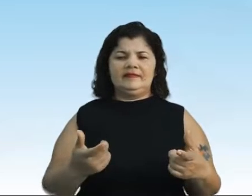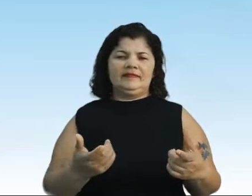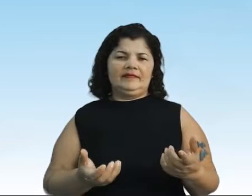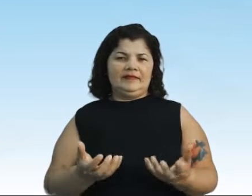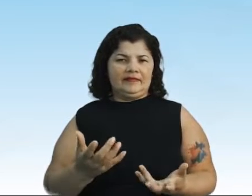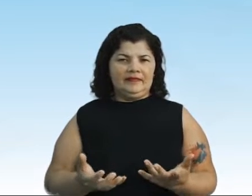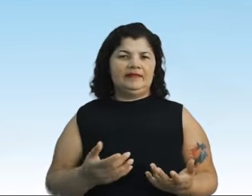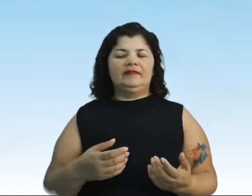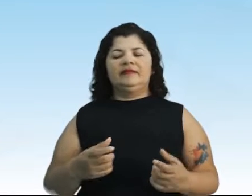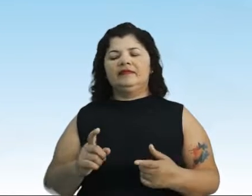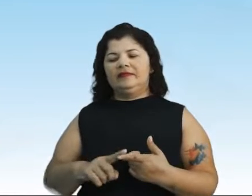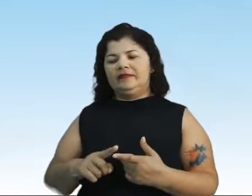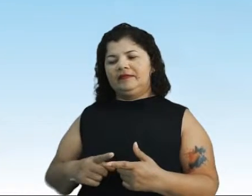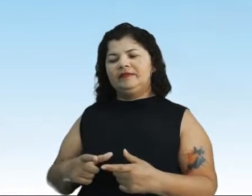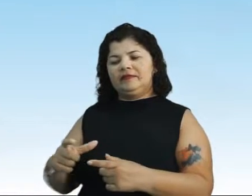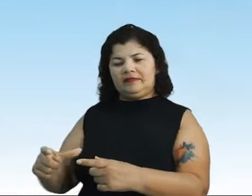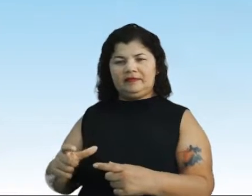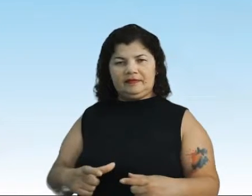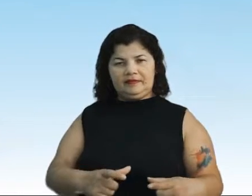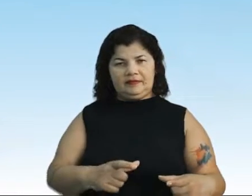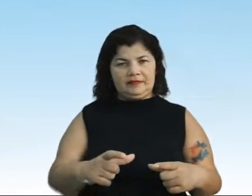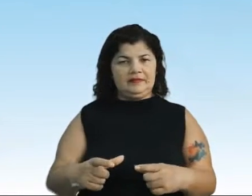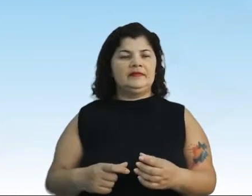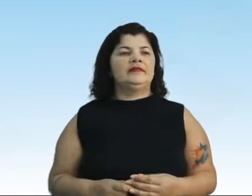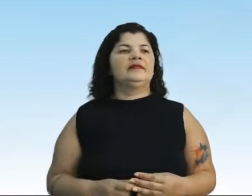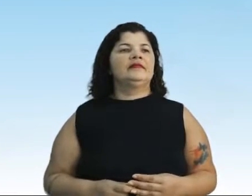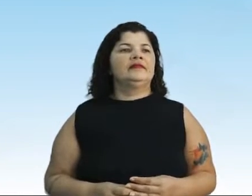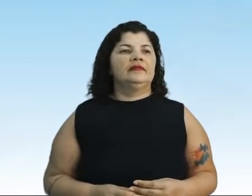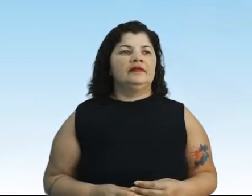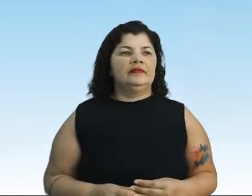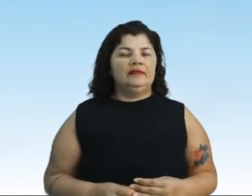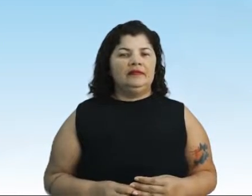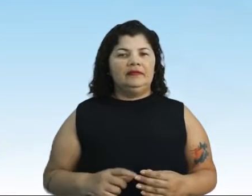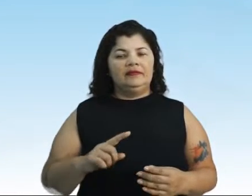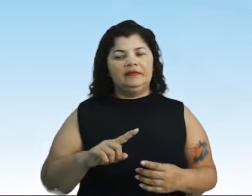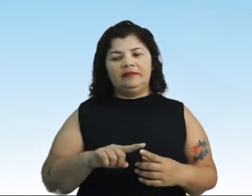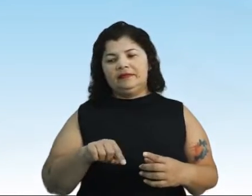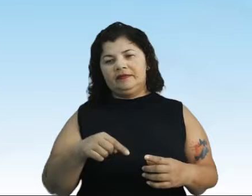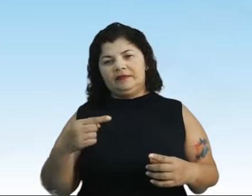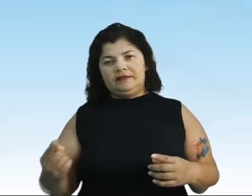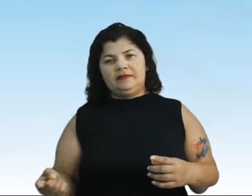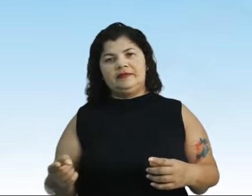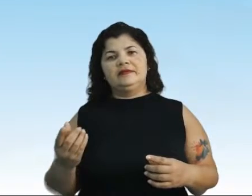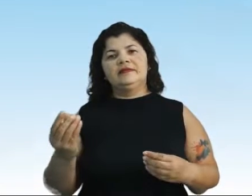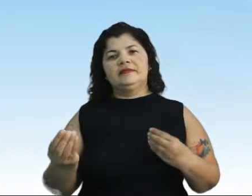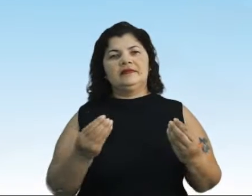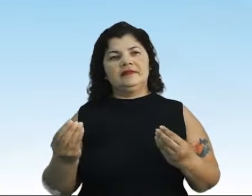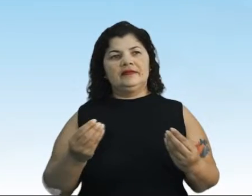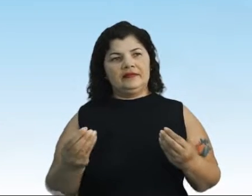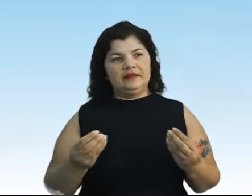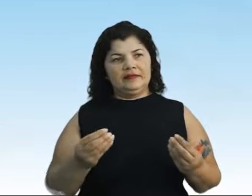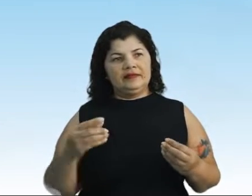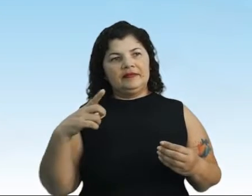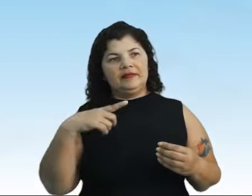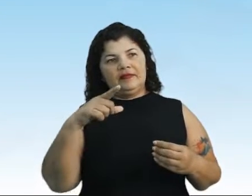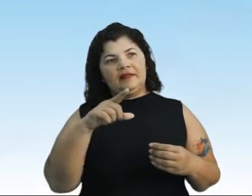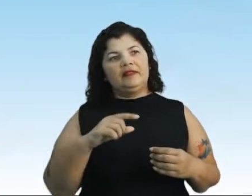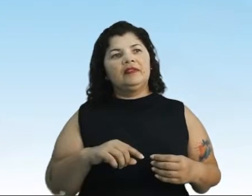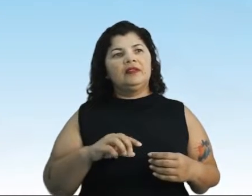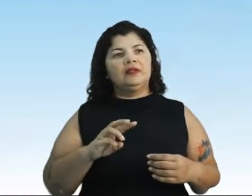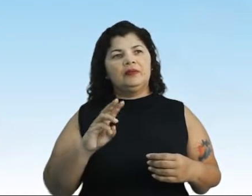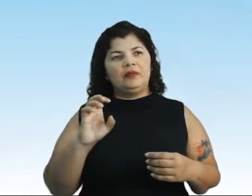de servir. Aí a gente vai para o próximo lado e veja onde se situa o when. O